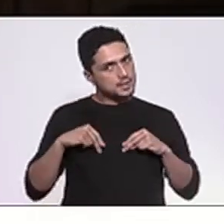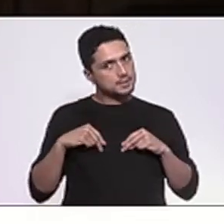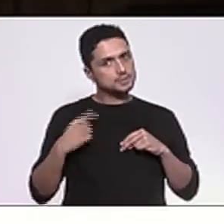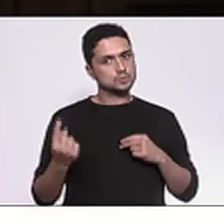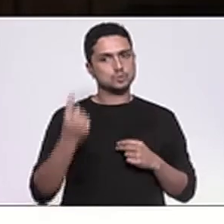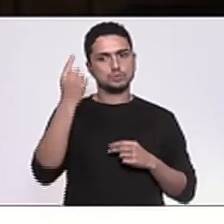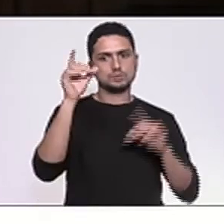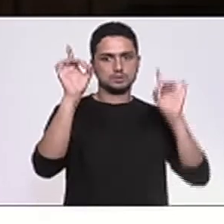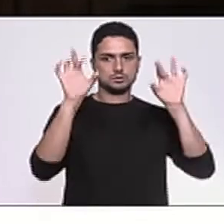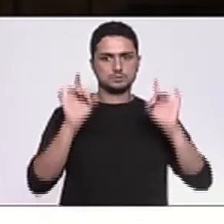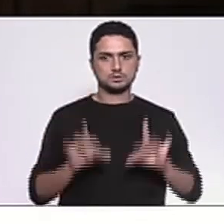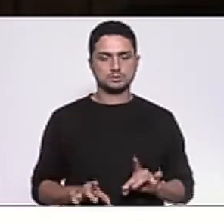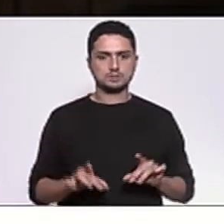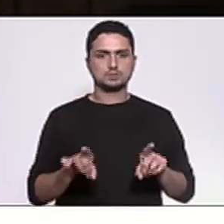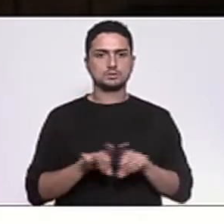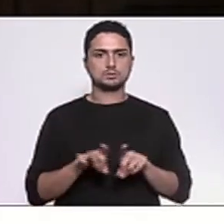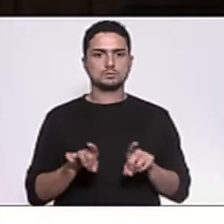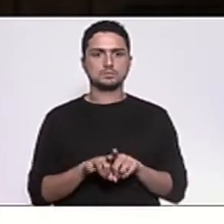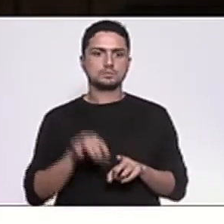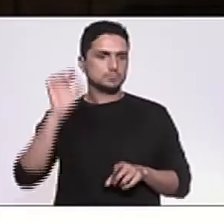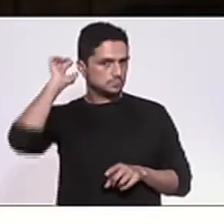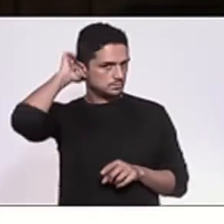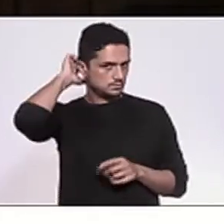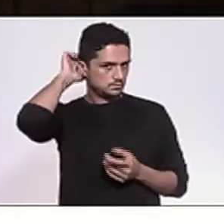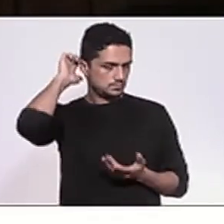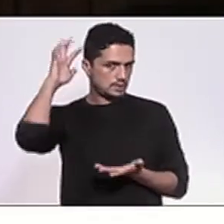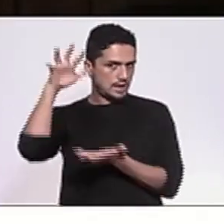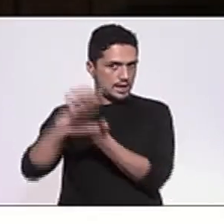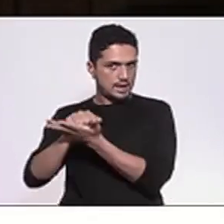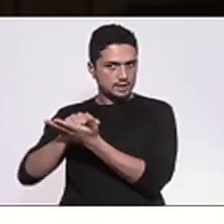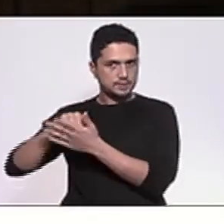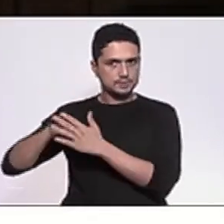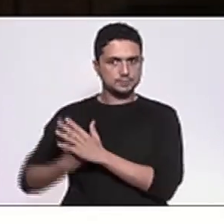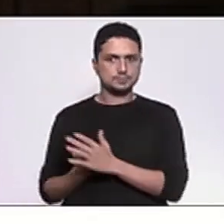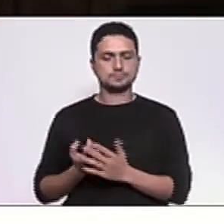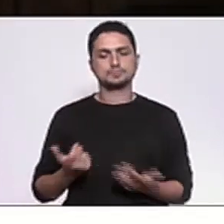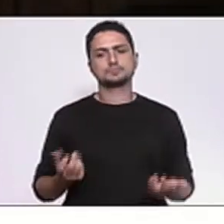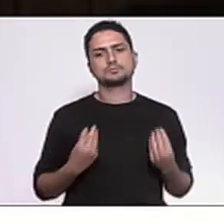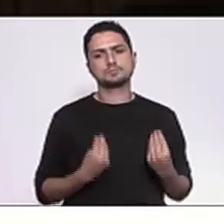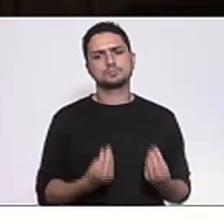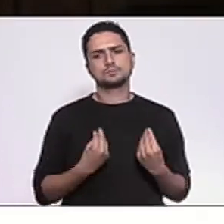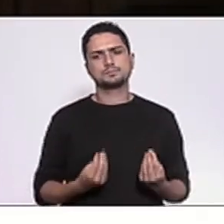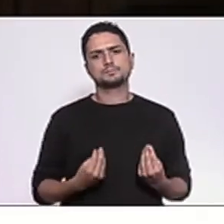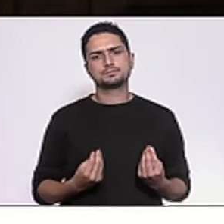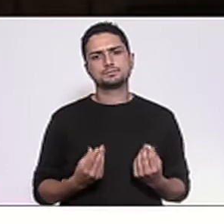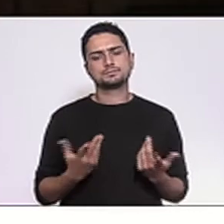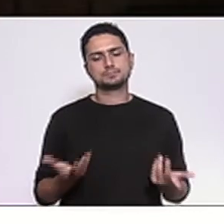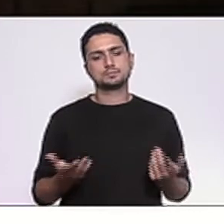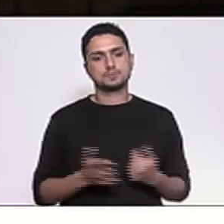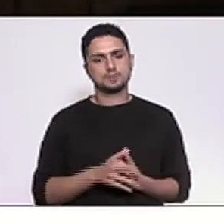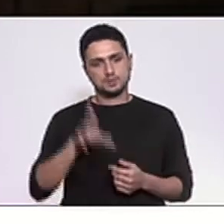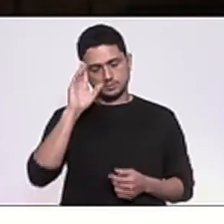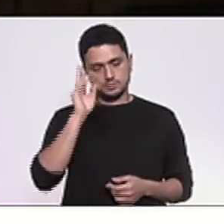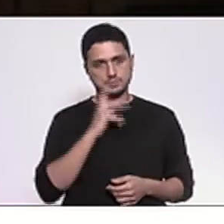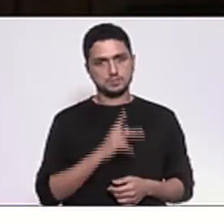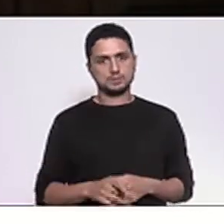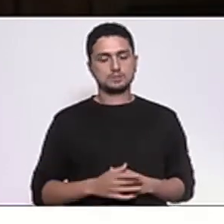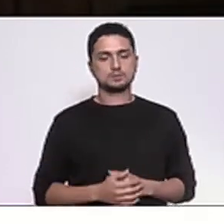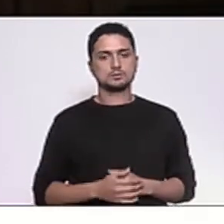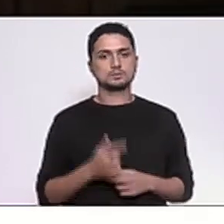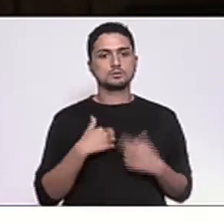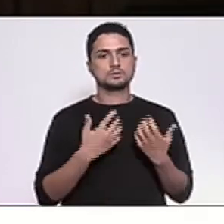única e exclusivamente ir para arquivo. Dito isso, senhora presidente,